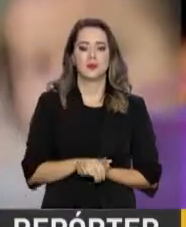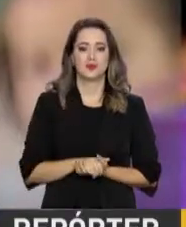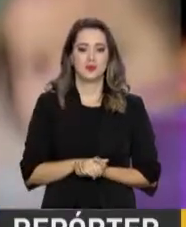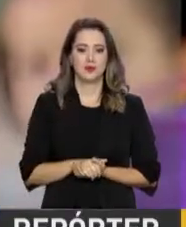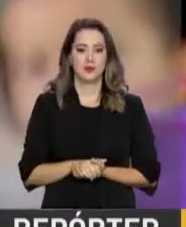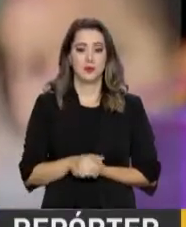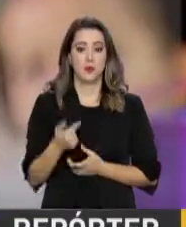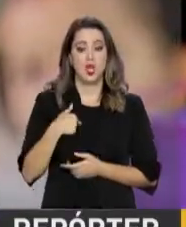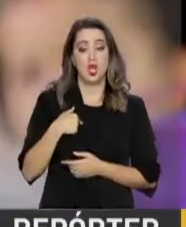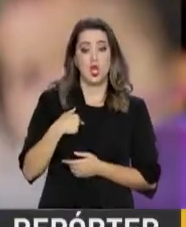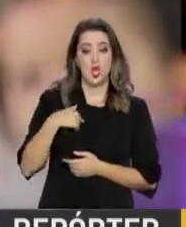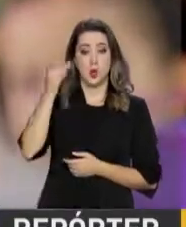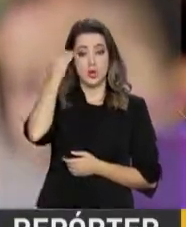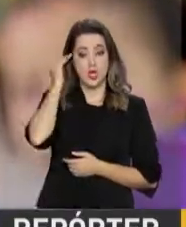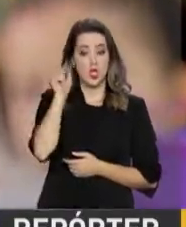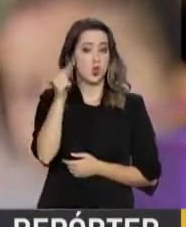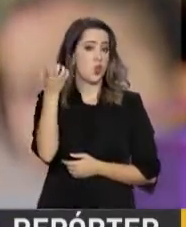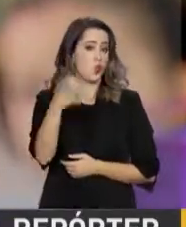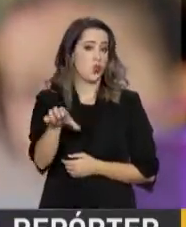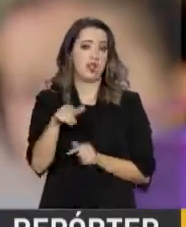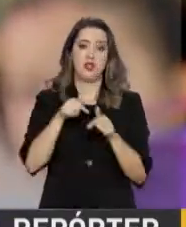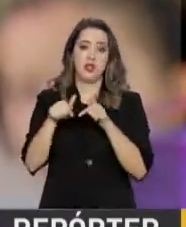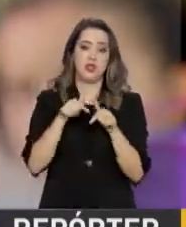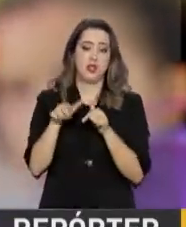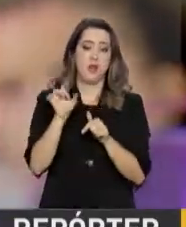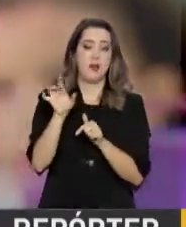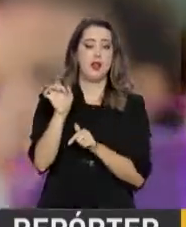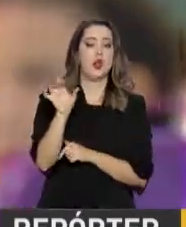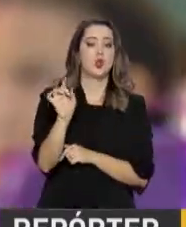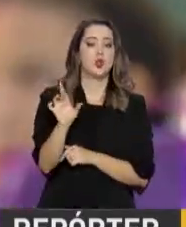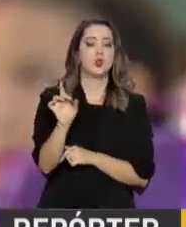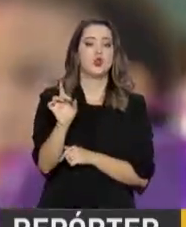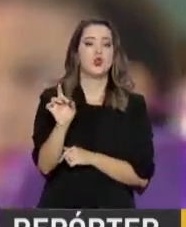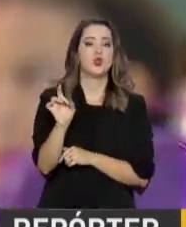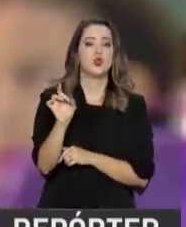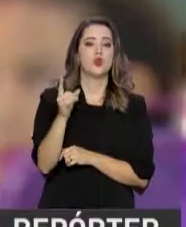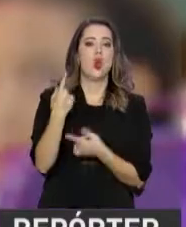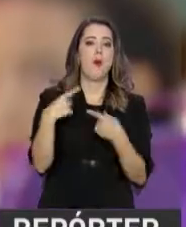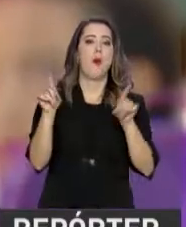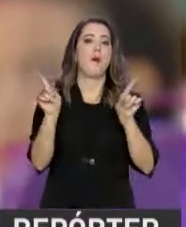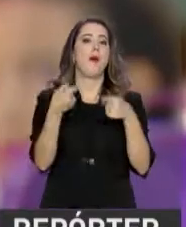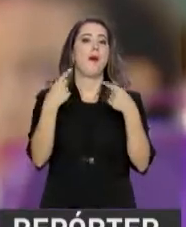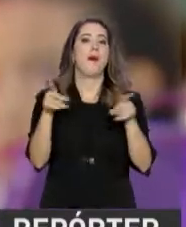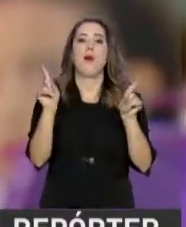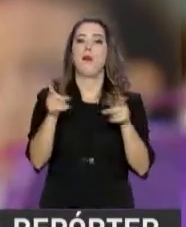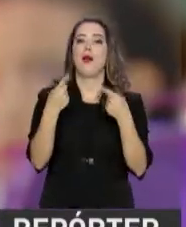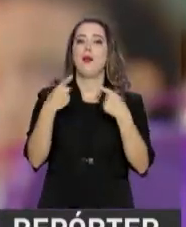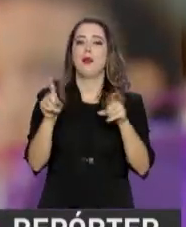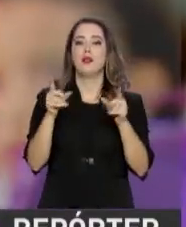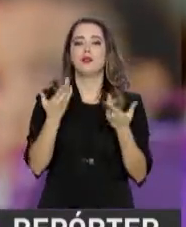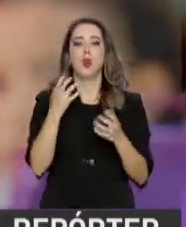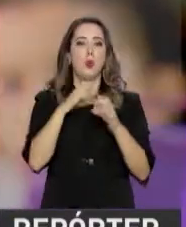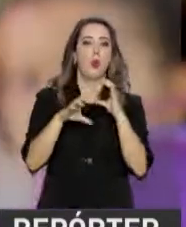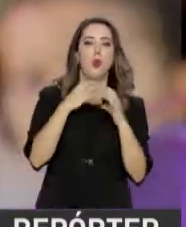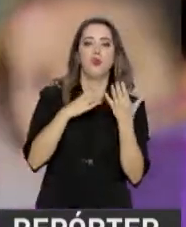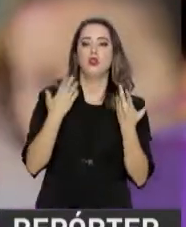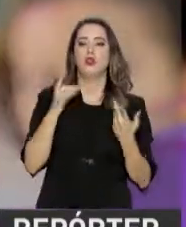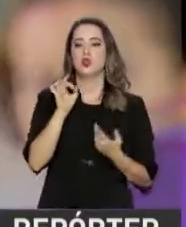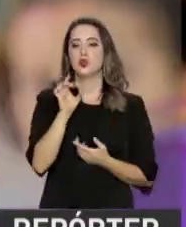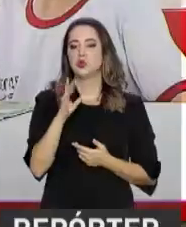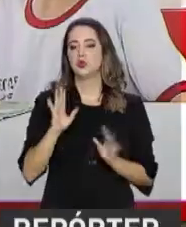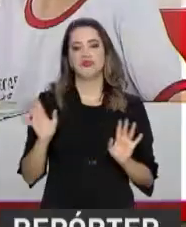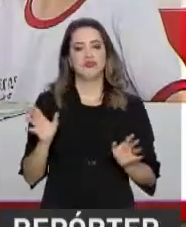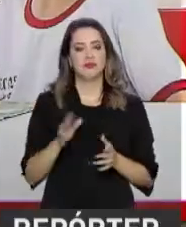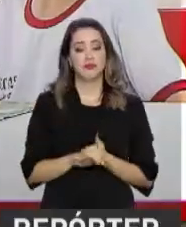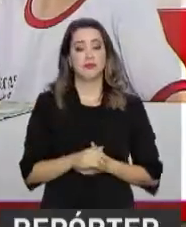eu entendi que ela não queria trabalhar sob é é inventa música ouvir música e essas coisas